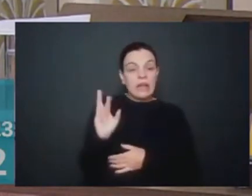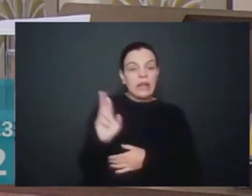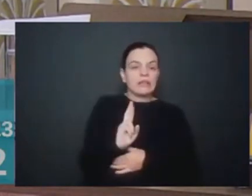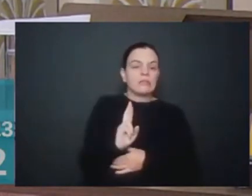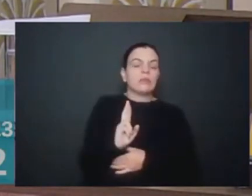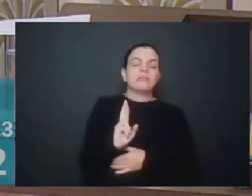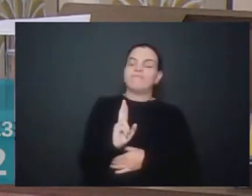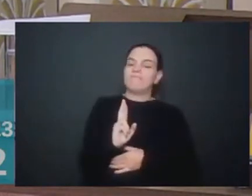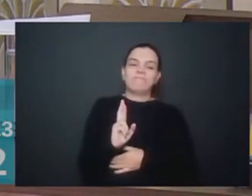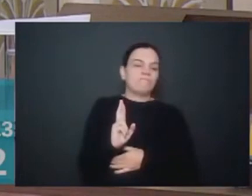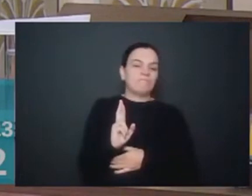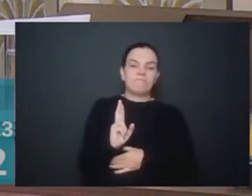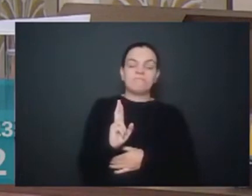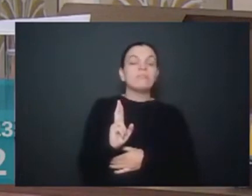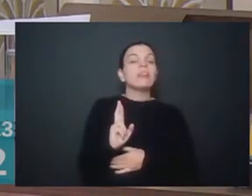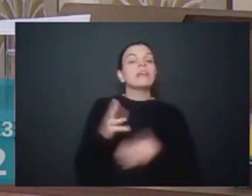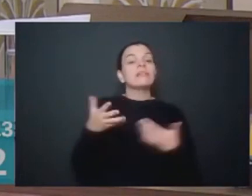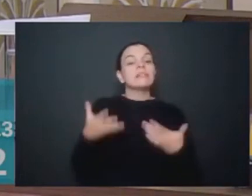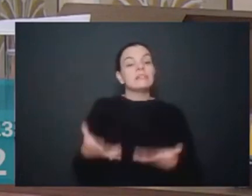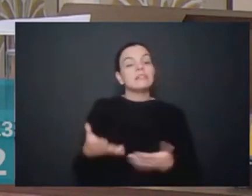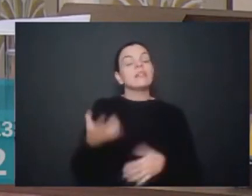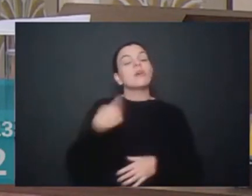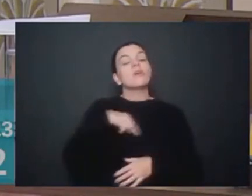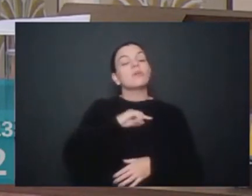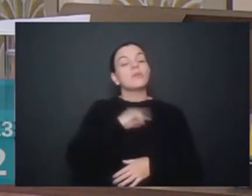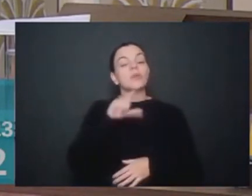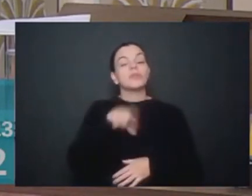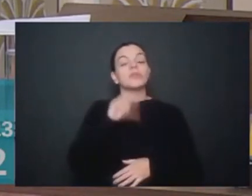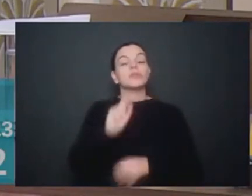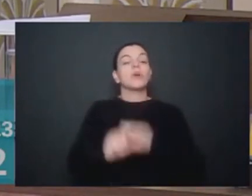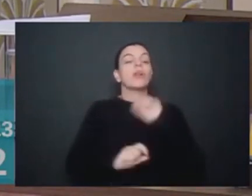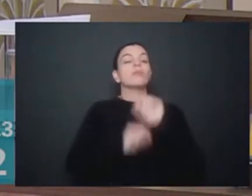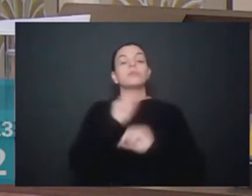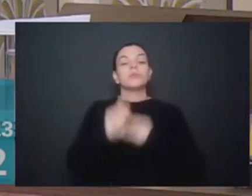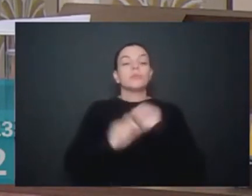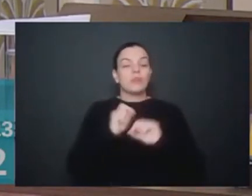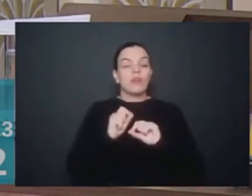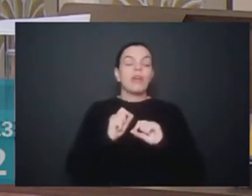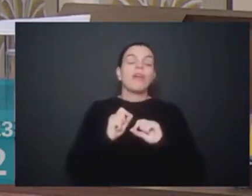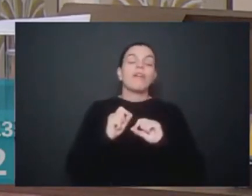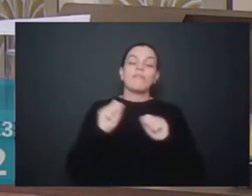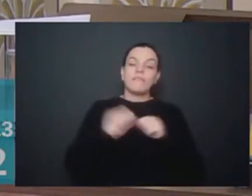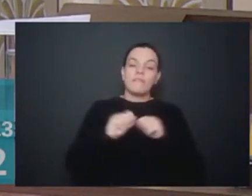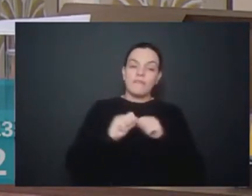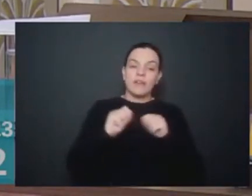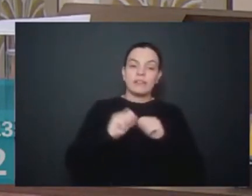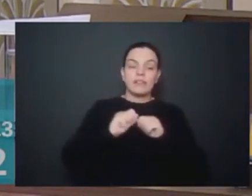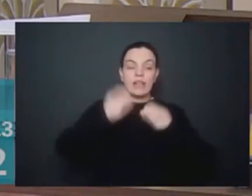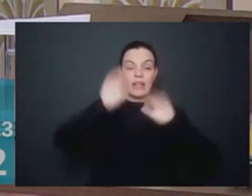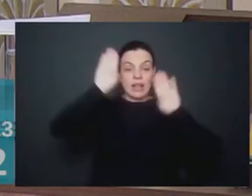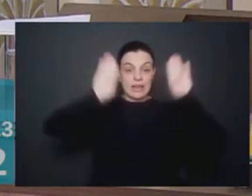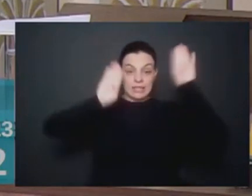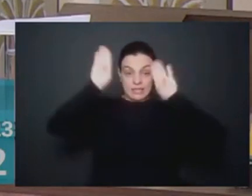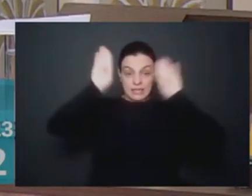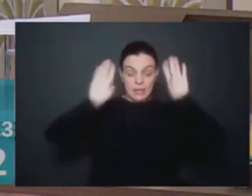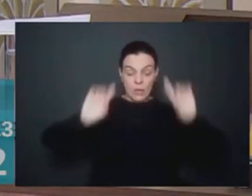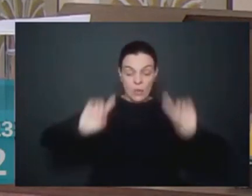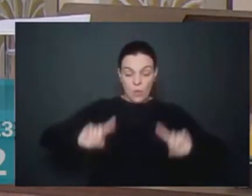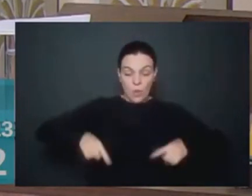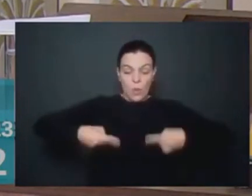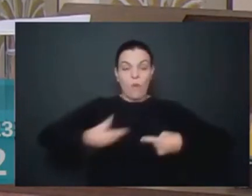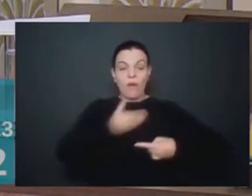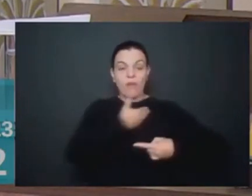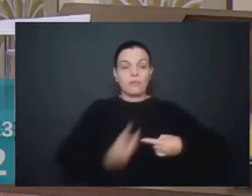e ampla transparência, se optou pelo seguinte trâmite licitatório, modalidade concorrência pública. Com